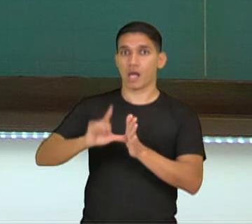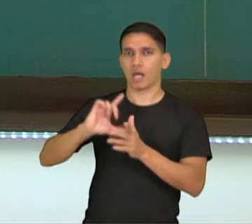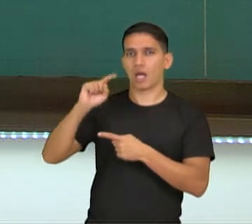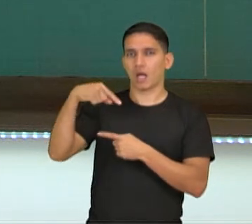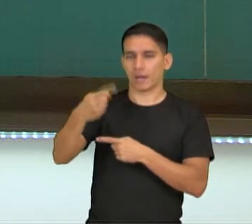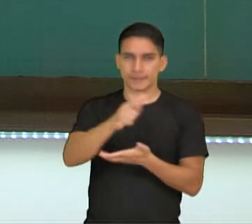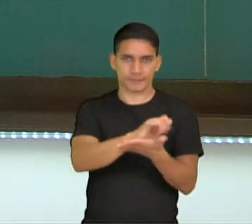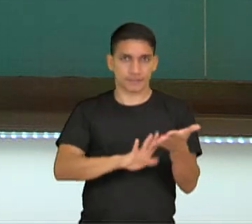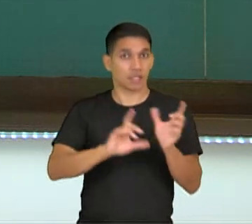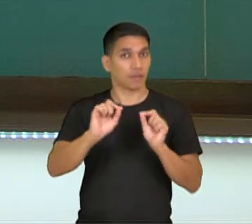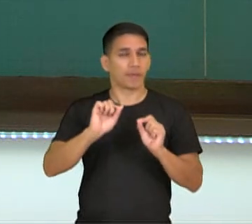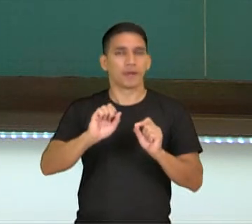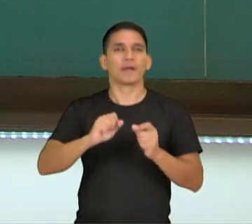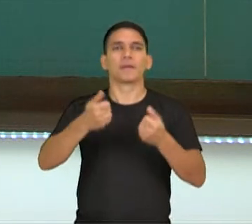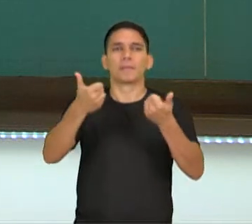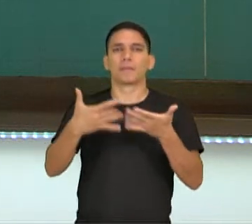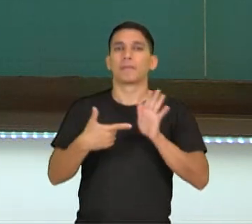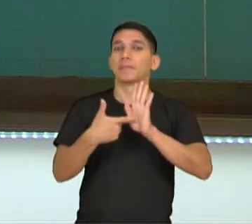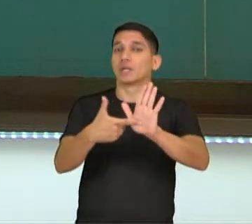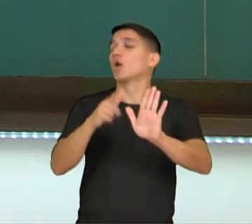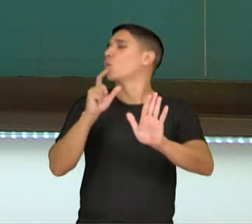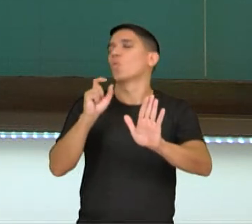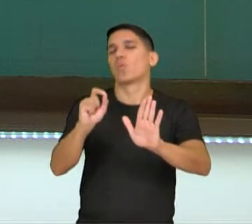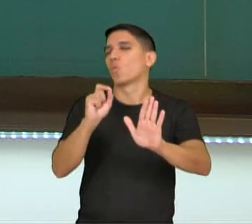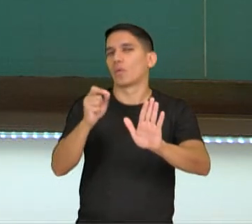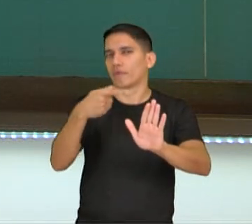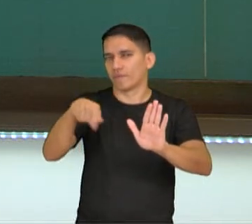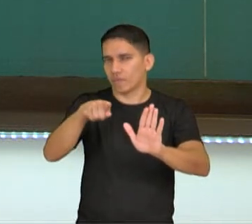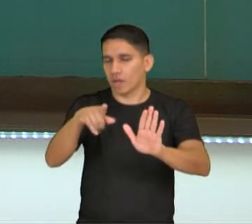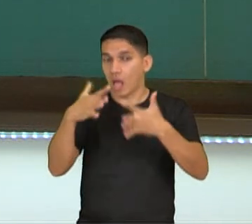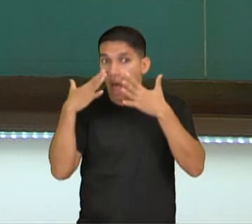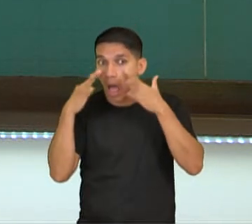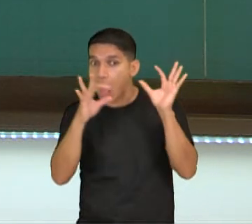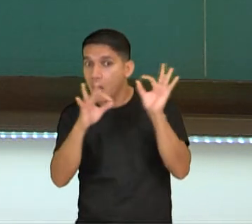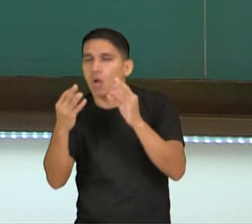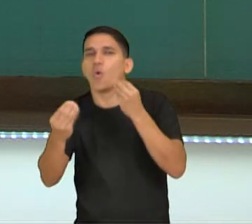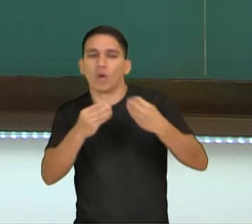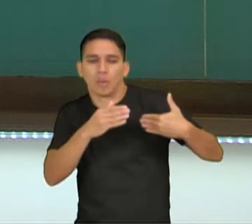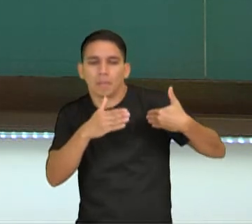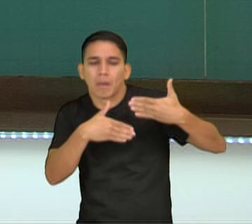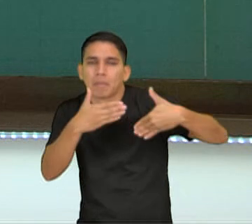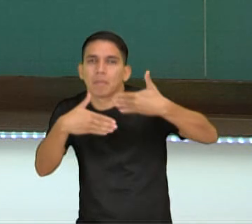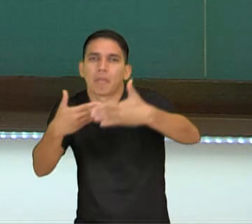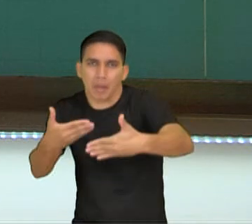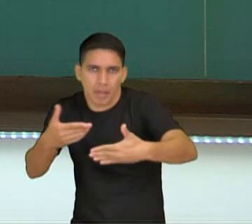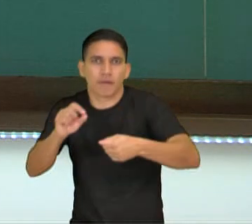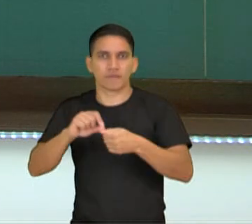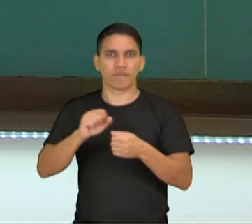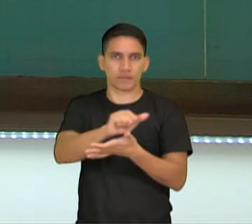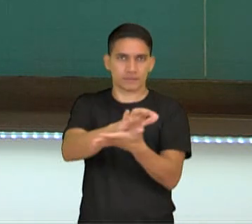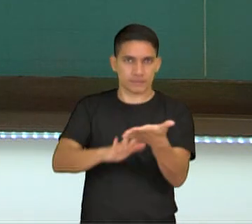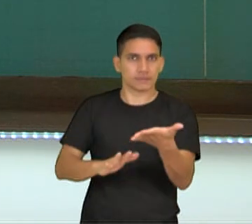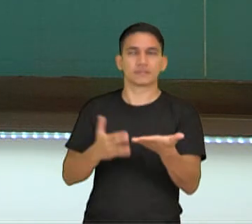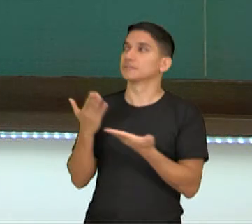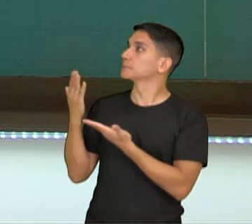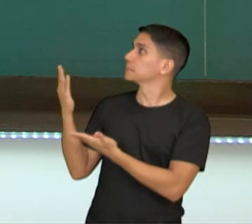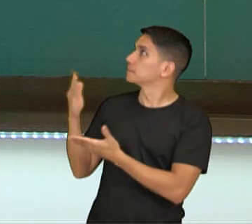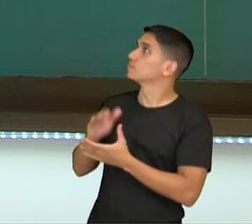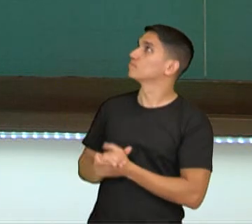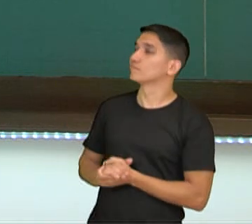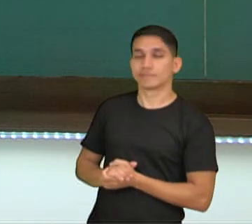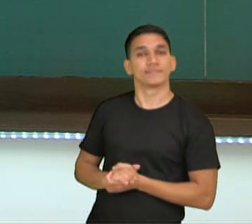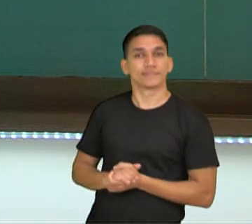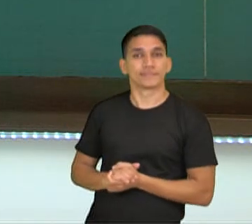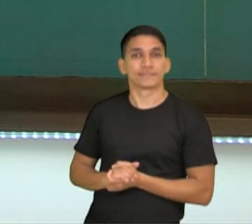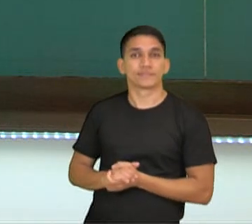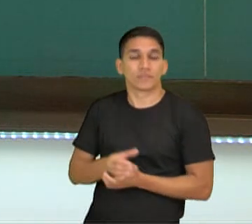próxima atividade, eu quis trazer para vocês só para que vocês acompanhem a resolução, né, de um exercício